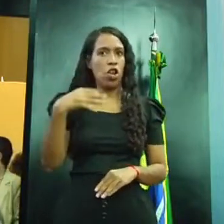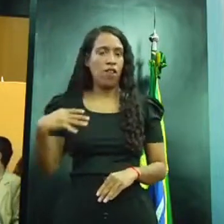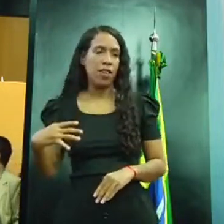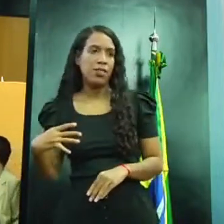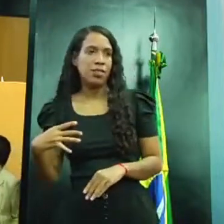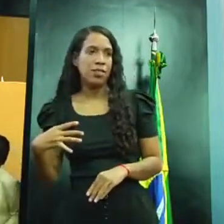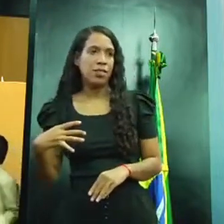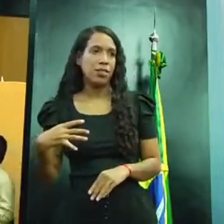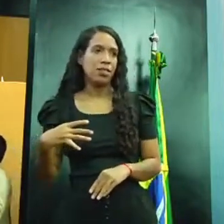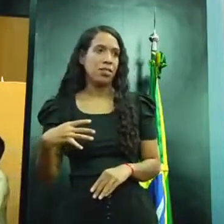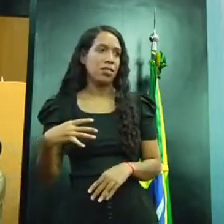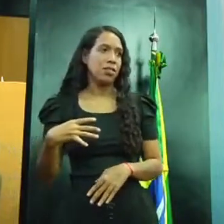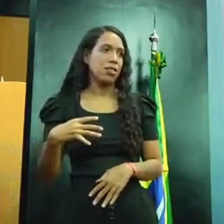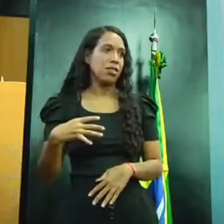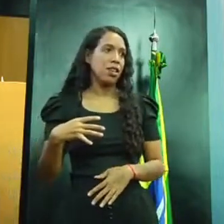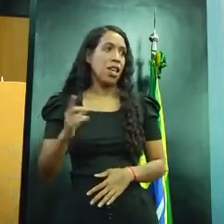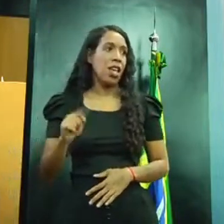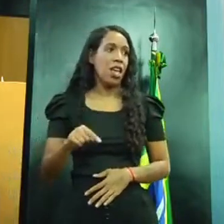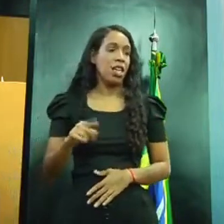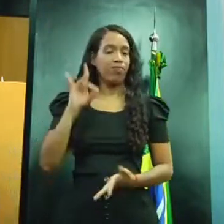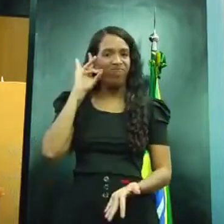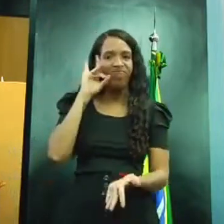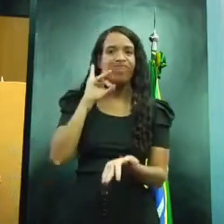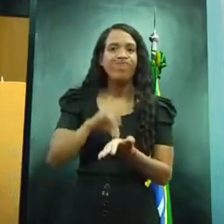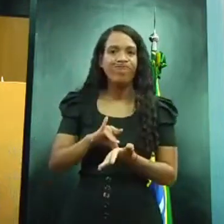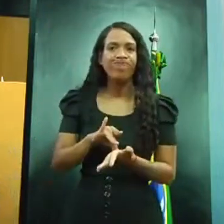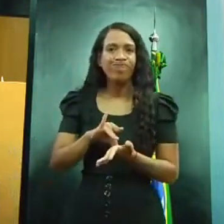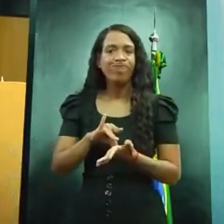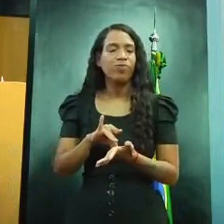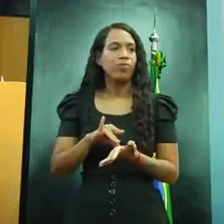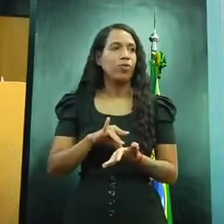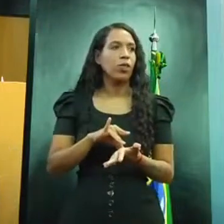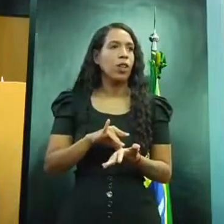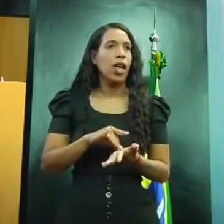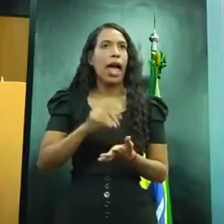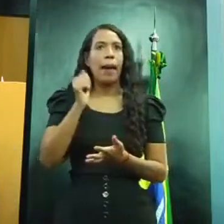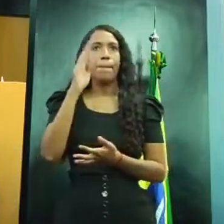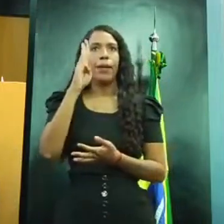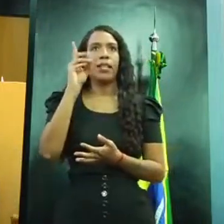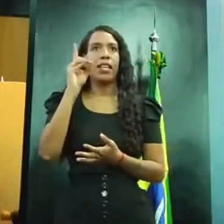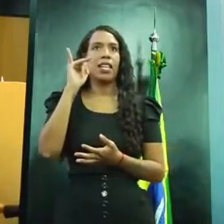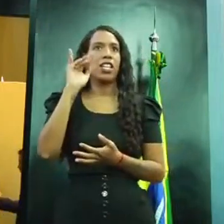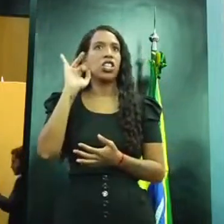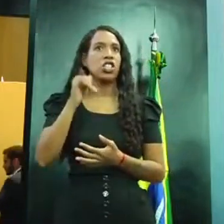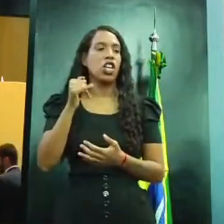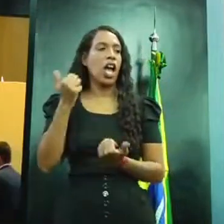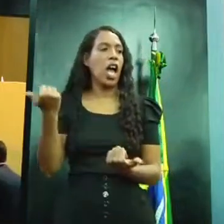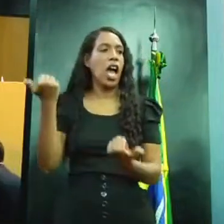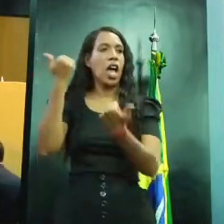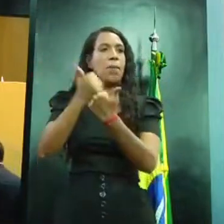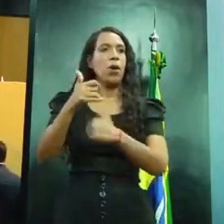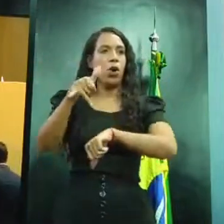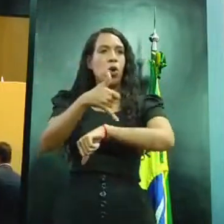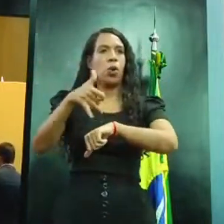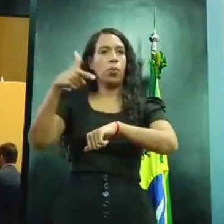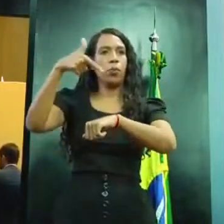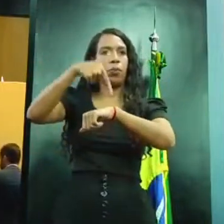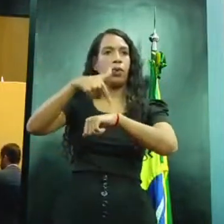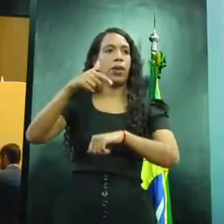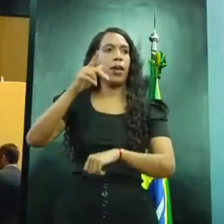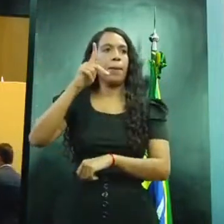inovação é decisivo. A BDI hoje já apoia a Petrobras na questão das